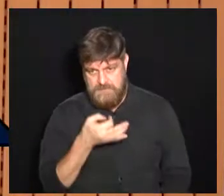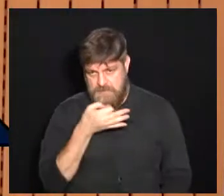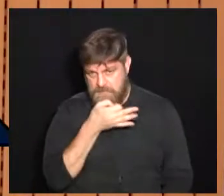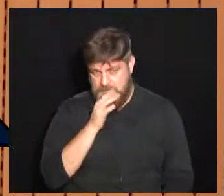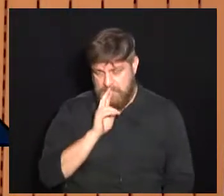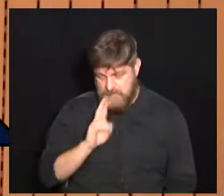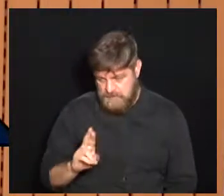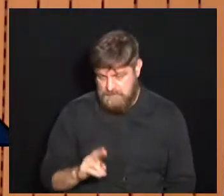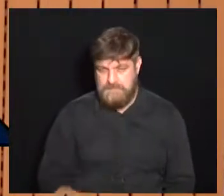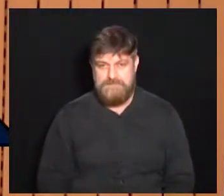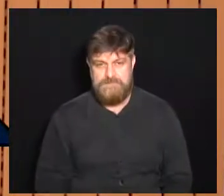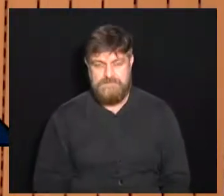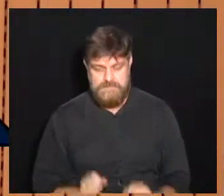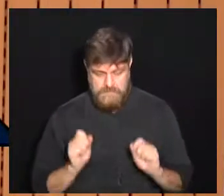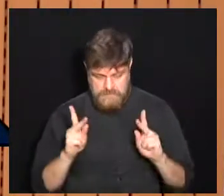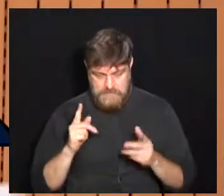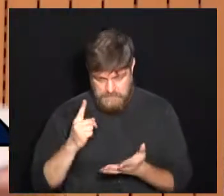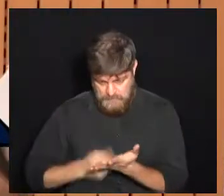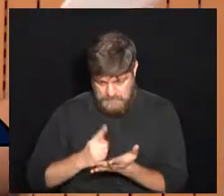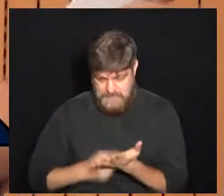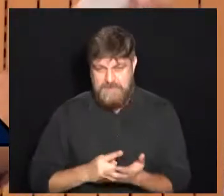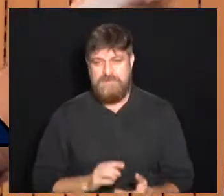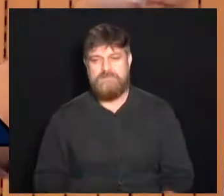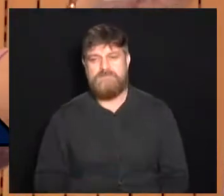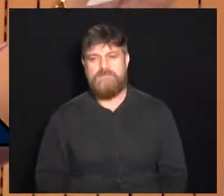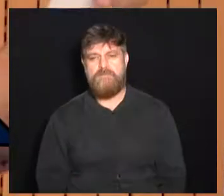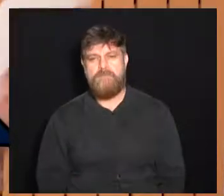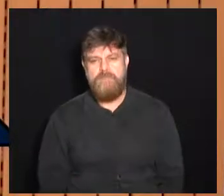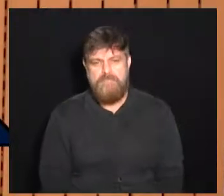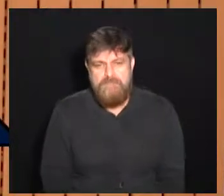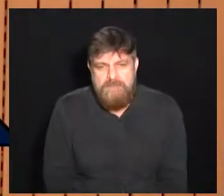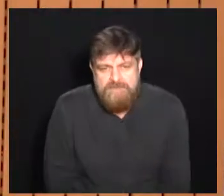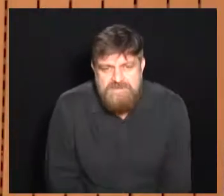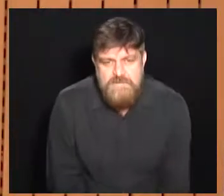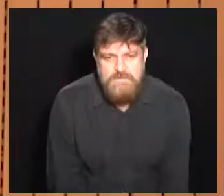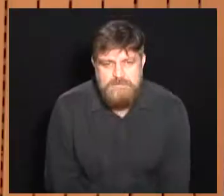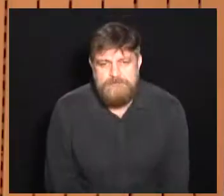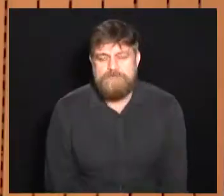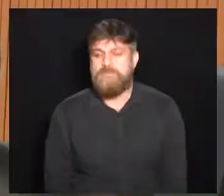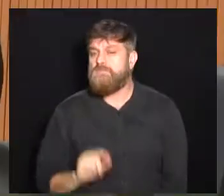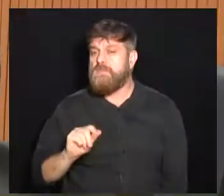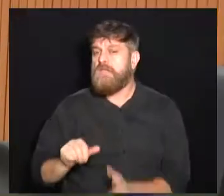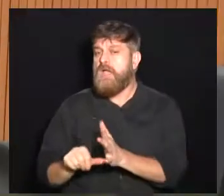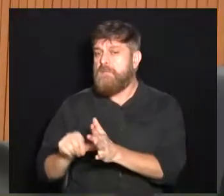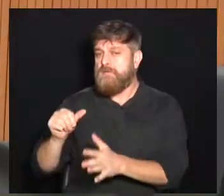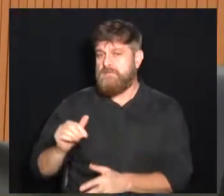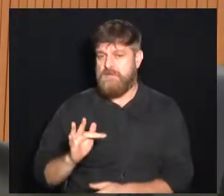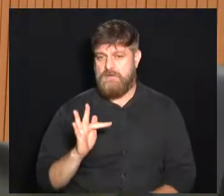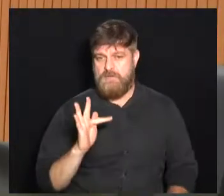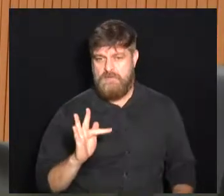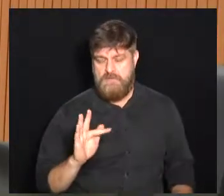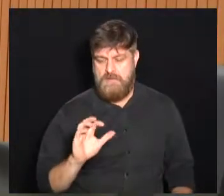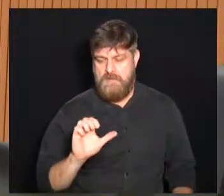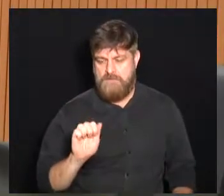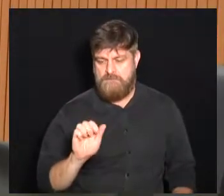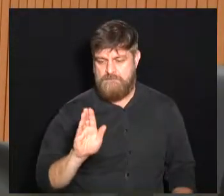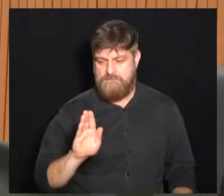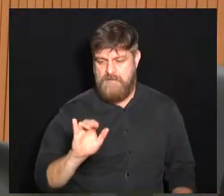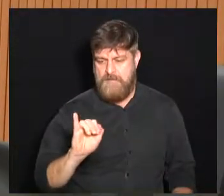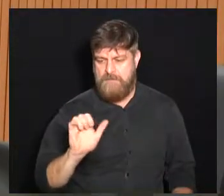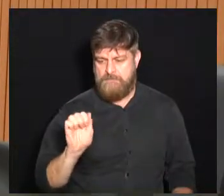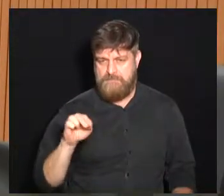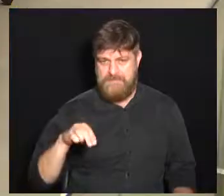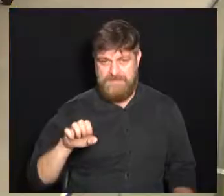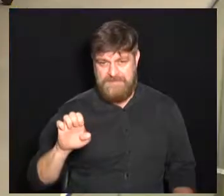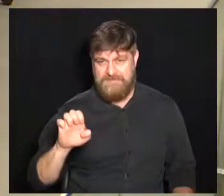Pode ser? Então, já estão ali? Então, acho que quem vai falar primeiro é a Fabiana, é isso? Então, vai falar